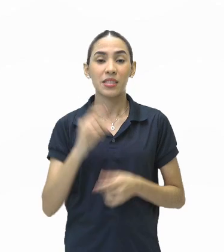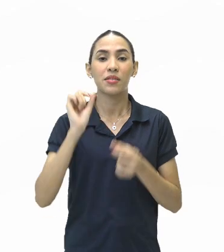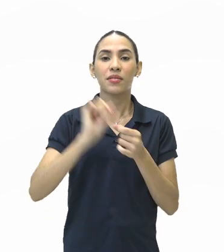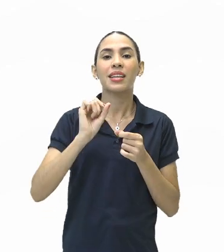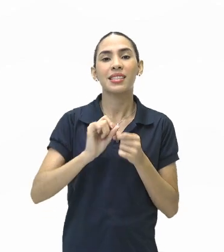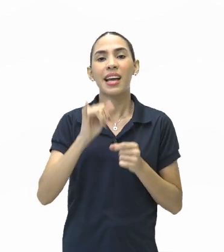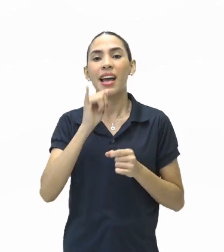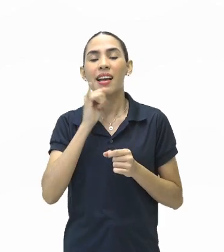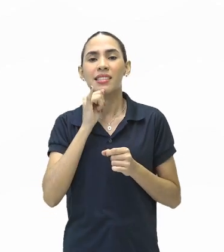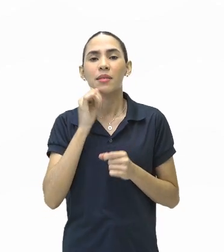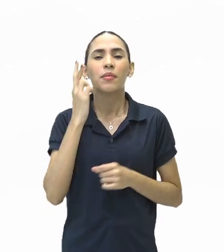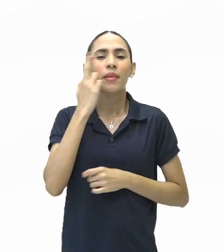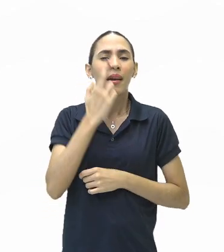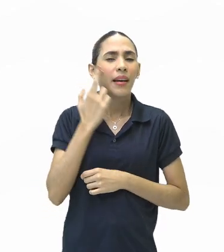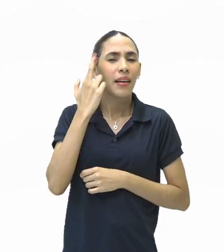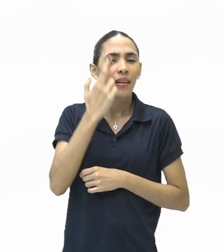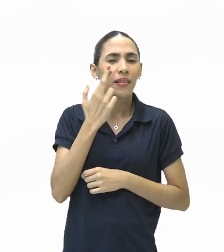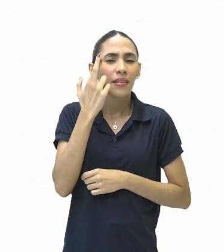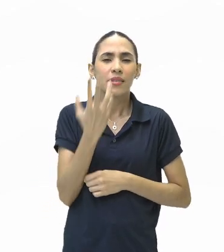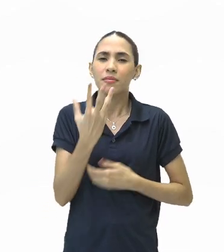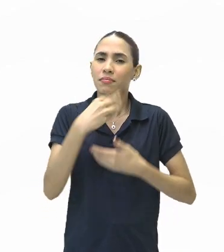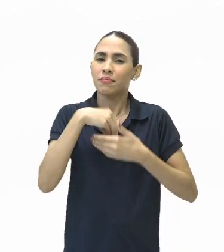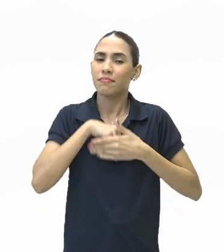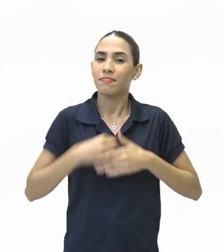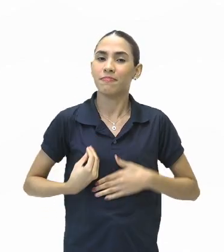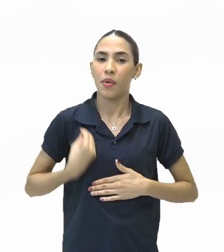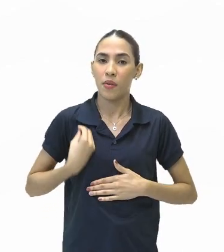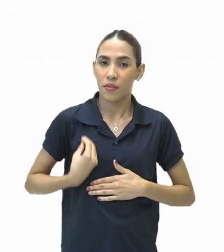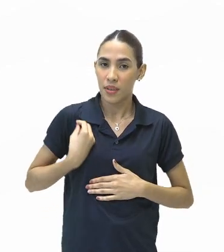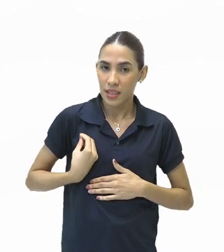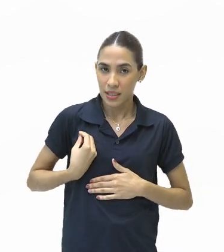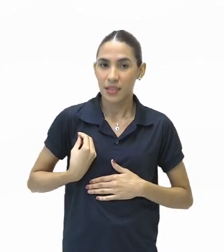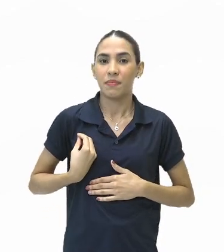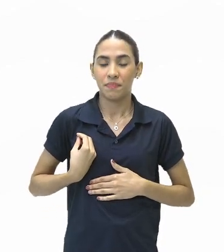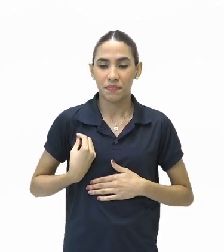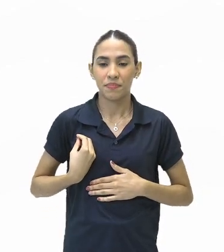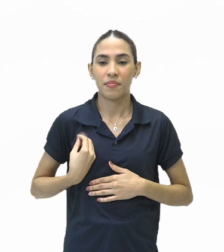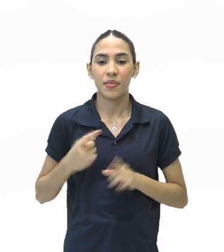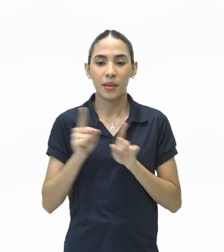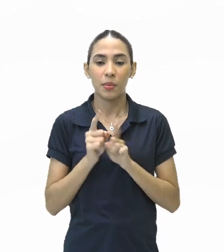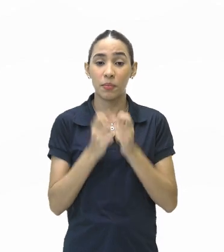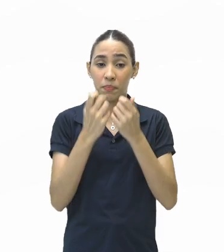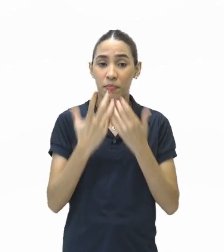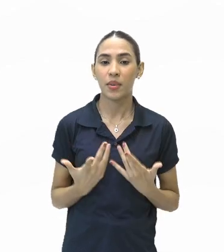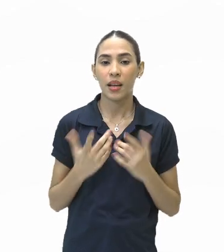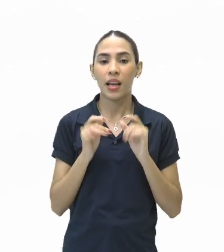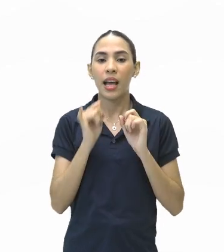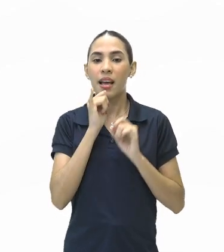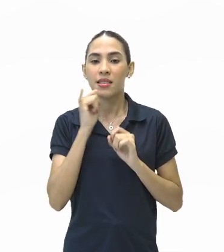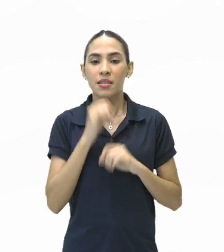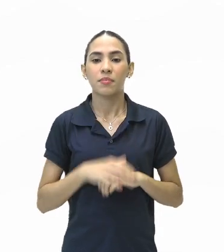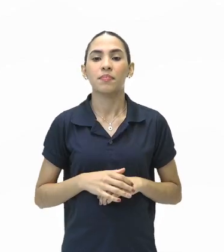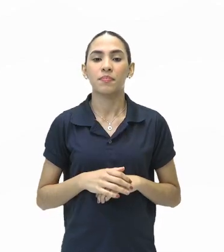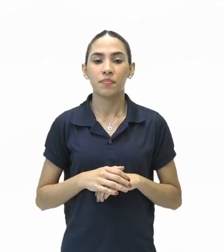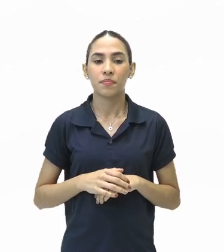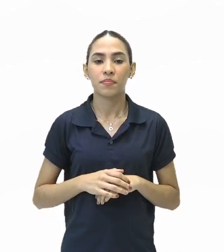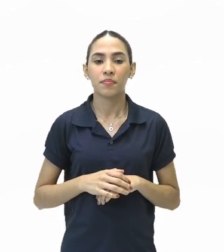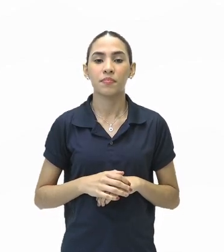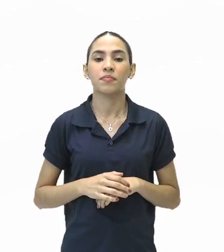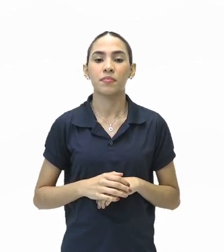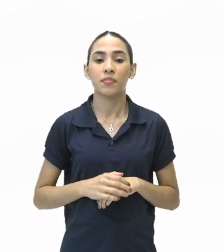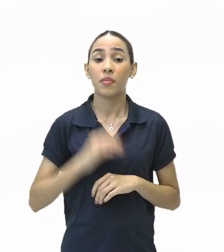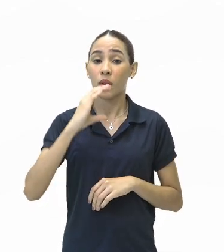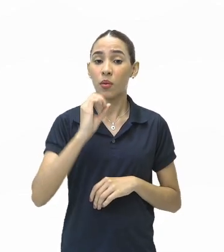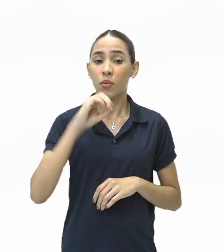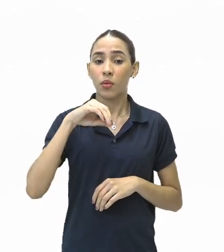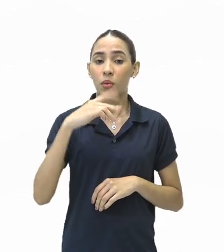uma autorreflexão sobre sua vida e relatá-la para o compadre